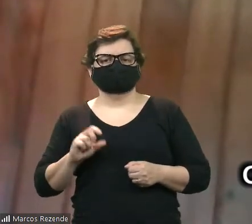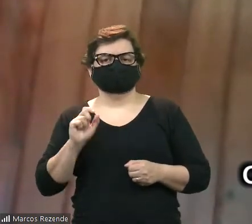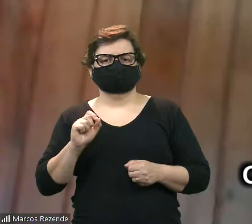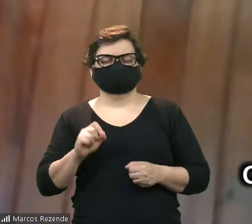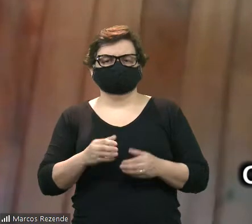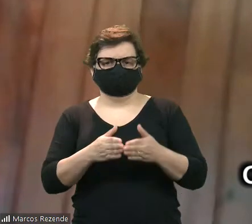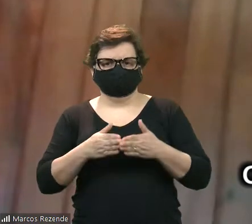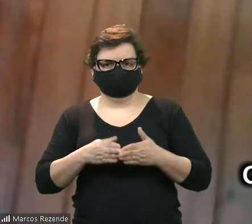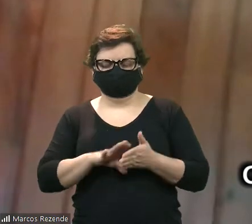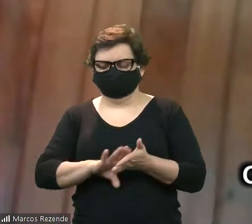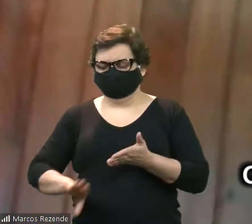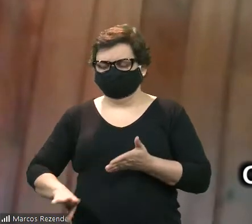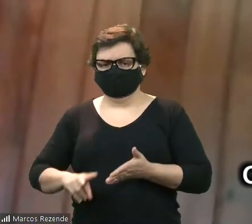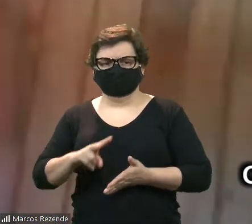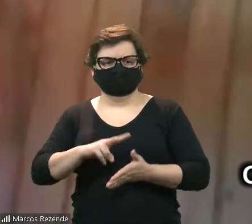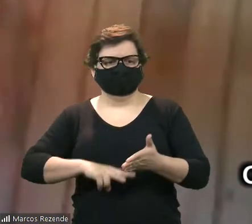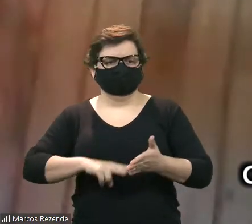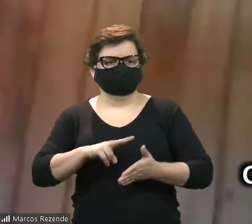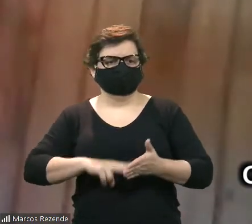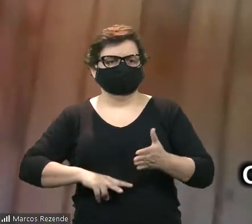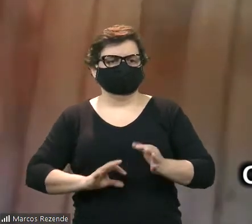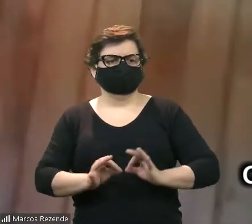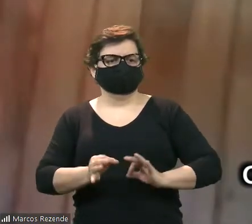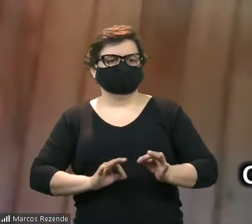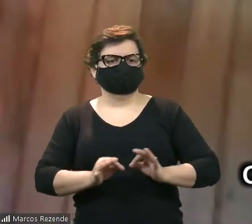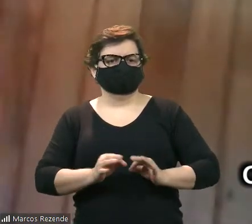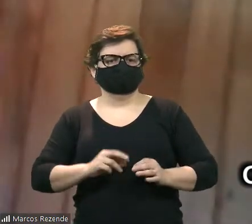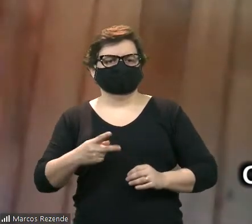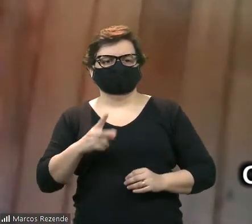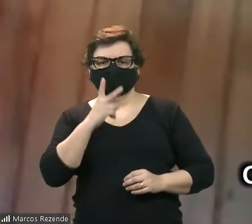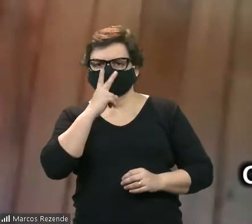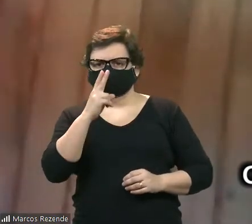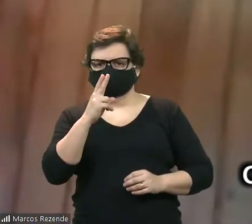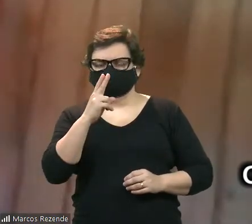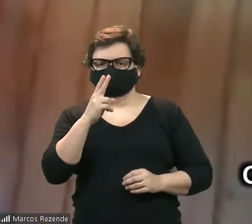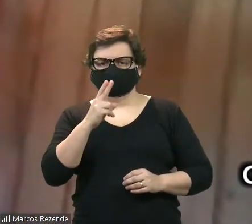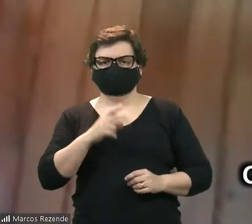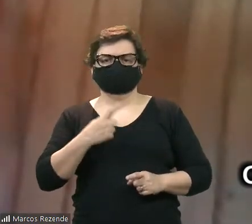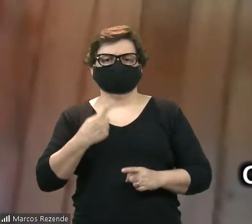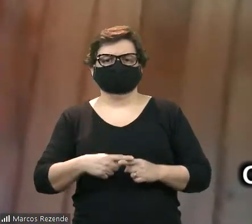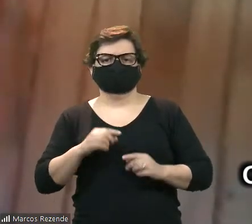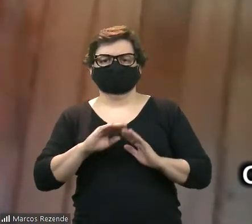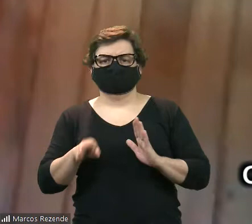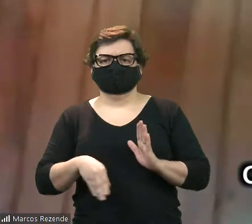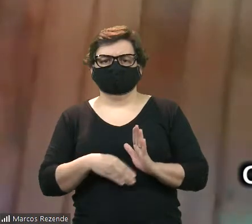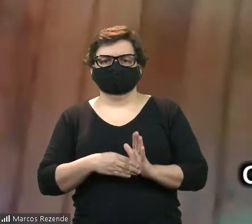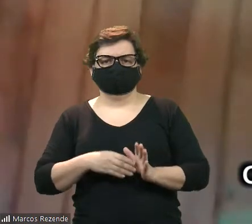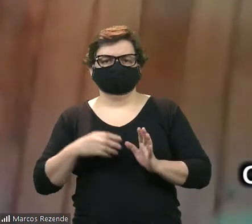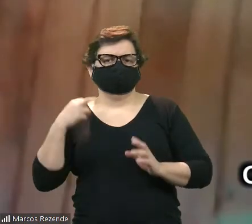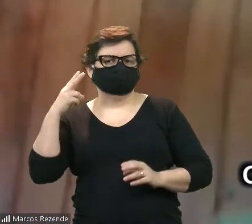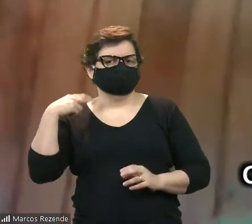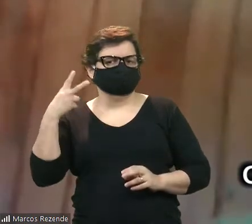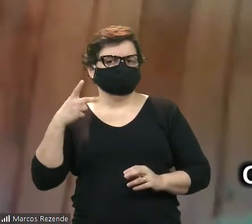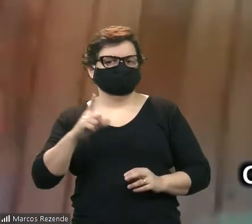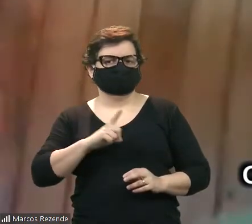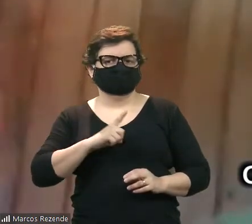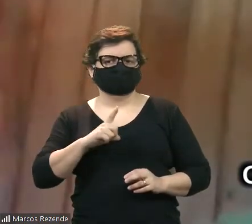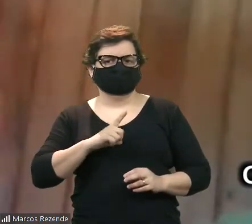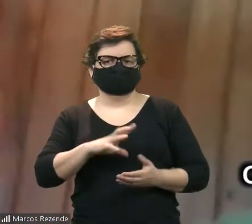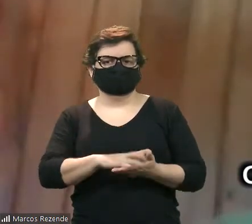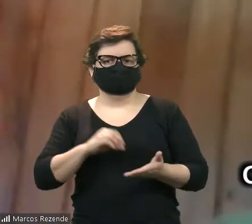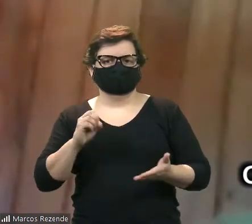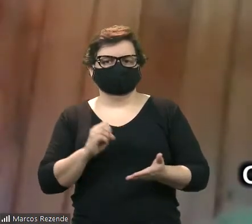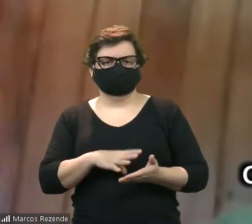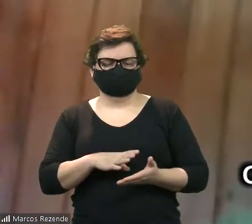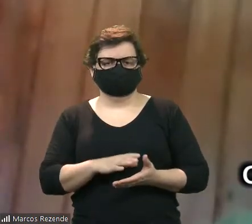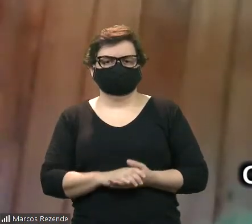dos projetos, bem como dos seus pareceres, tendo em vista que todos os vereadores já possuem cópia dos mesmos e que,